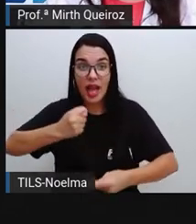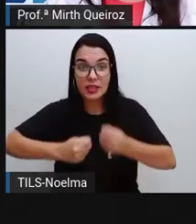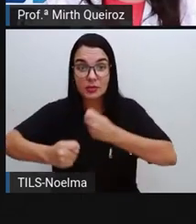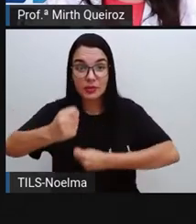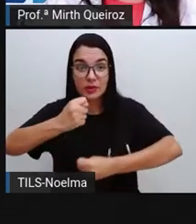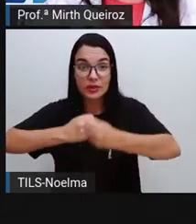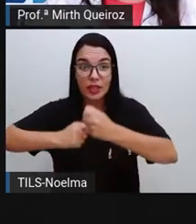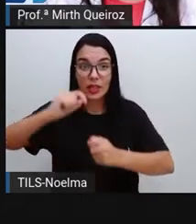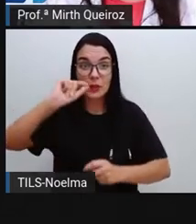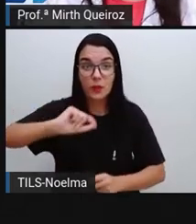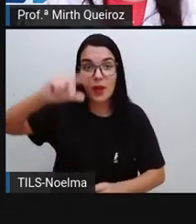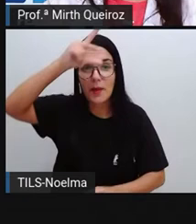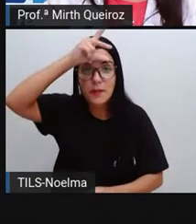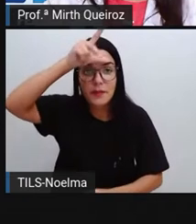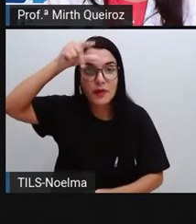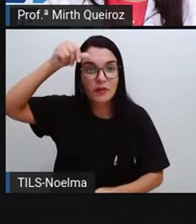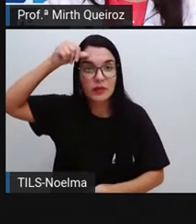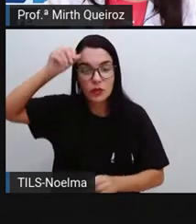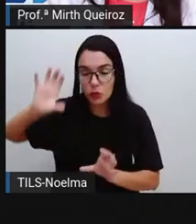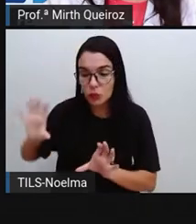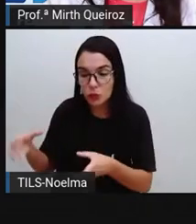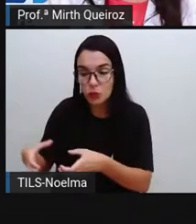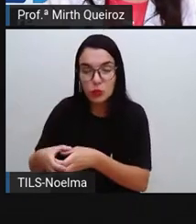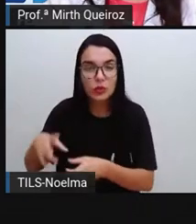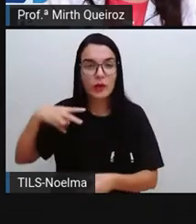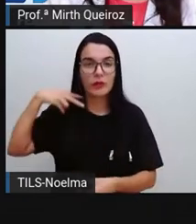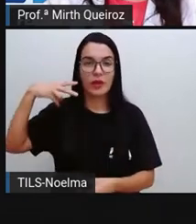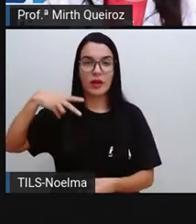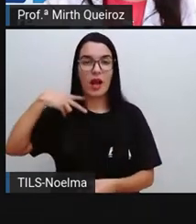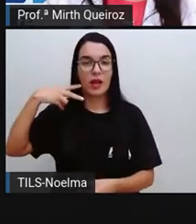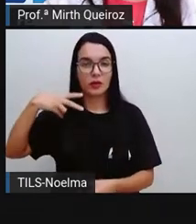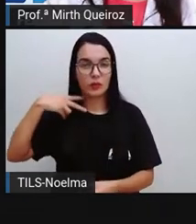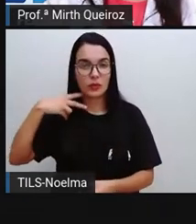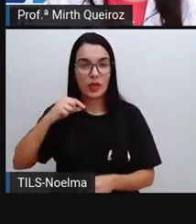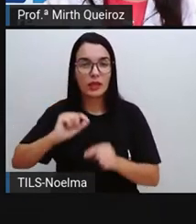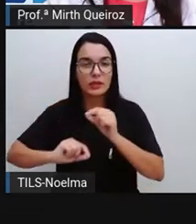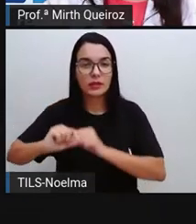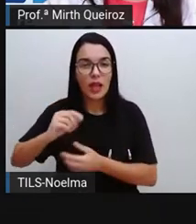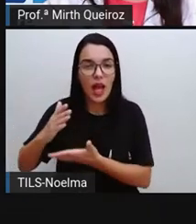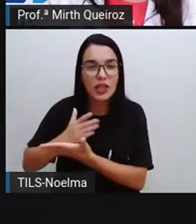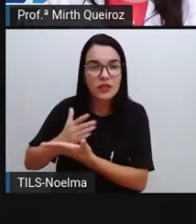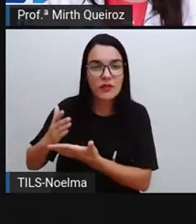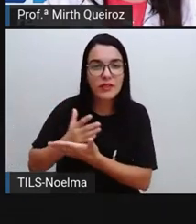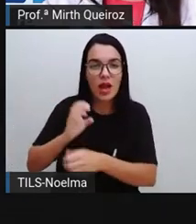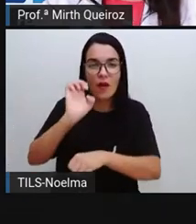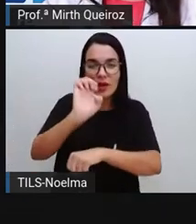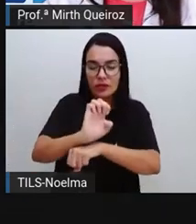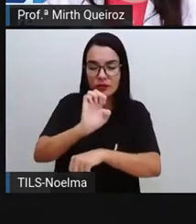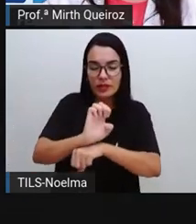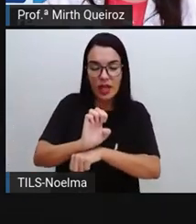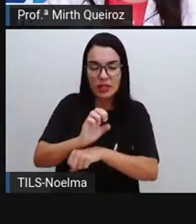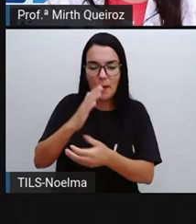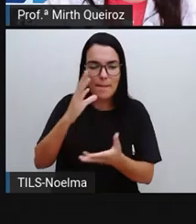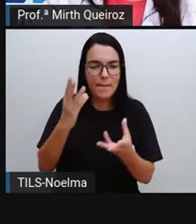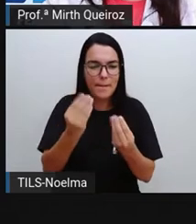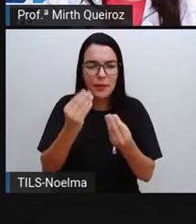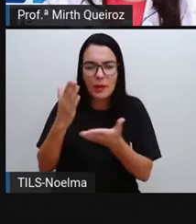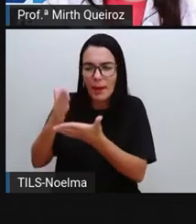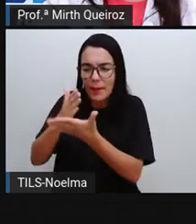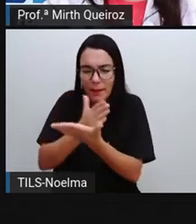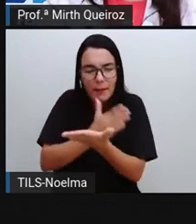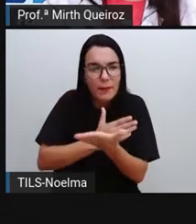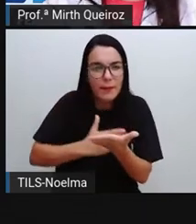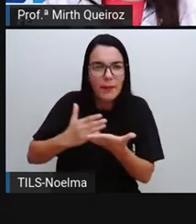por uma prefeitura e o conjunto de vereadores é a divisão de um estado em várias partes,